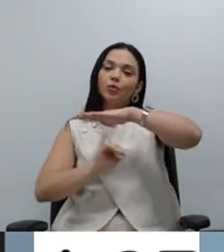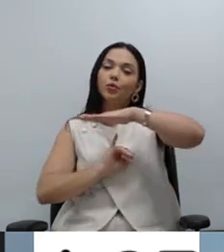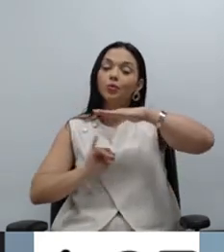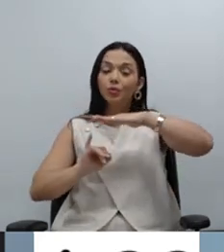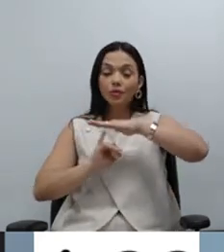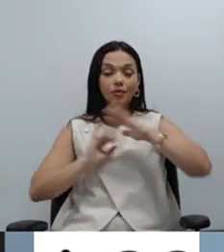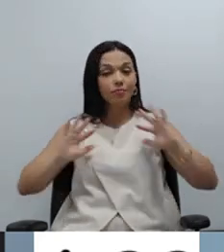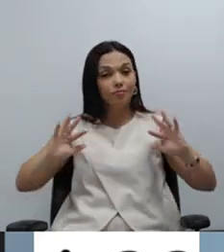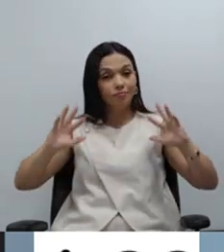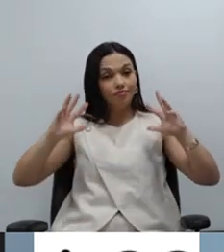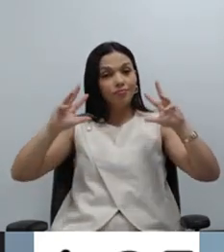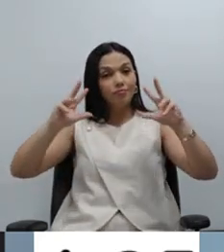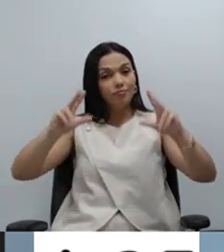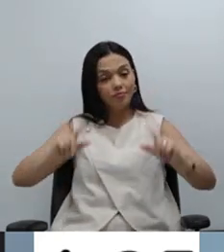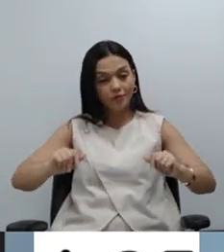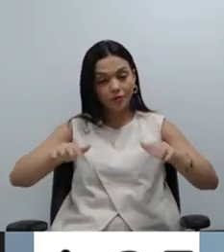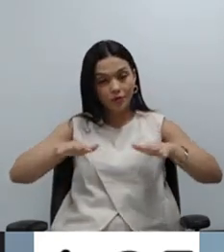todo,